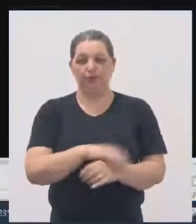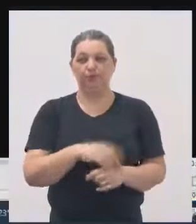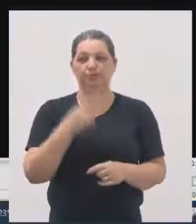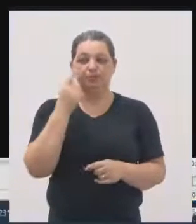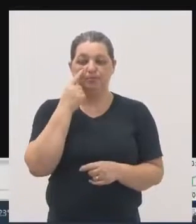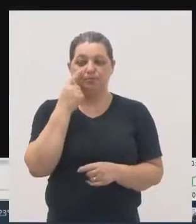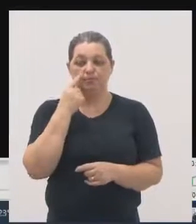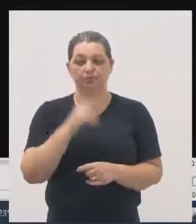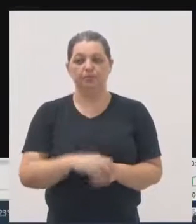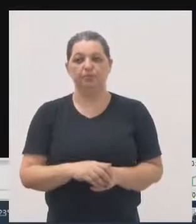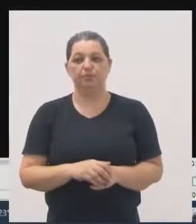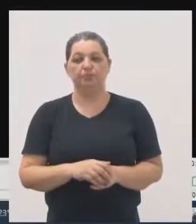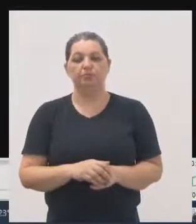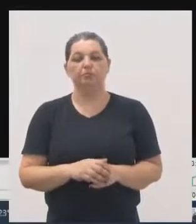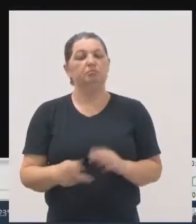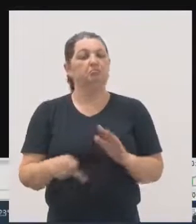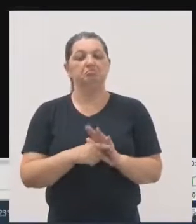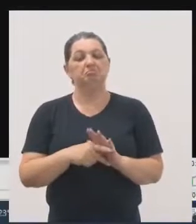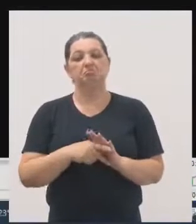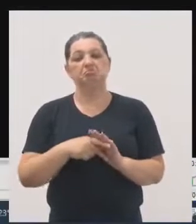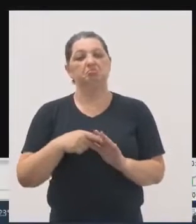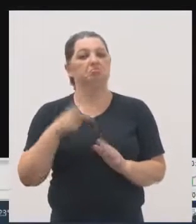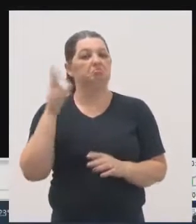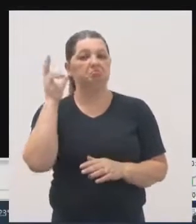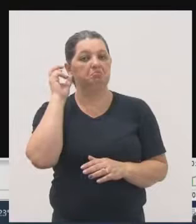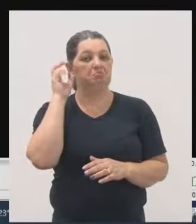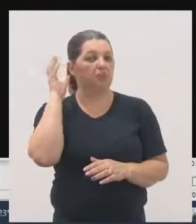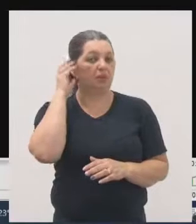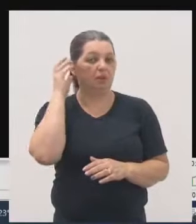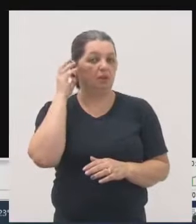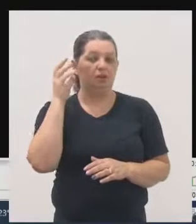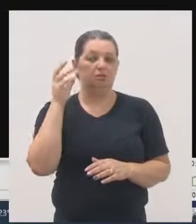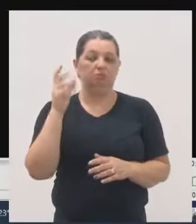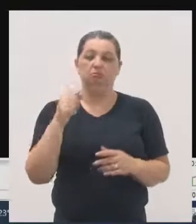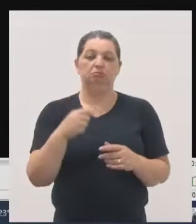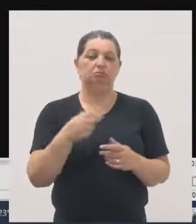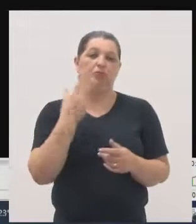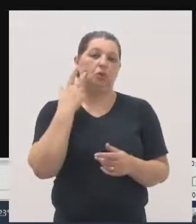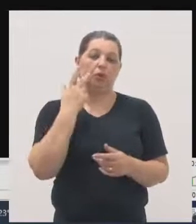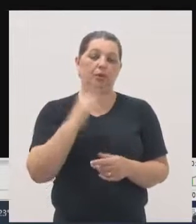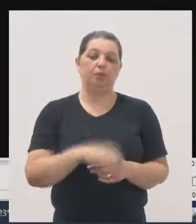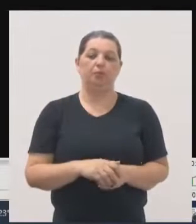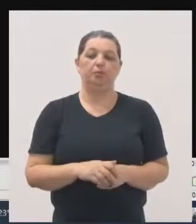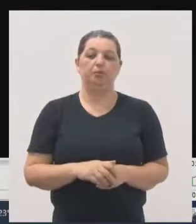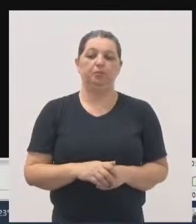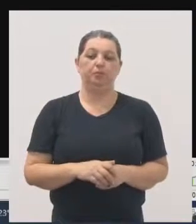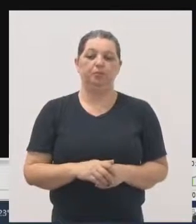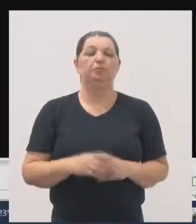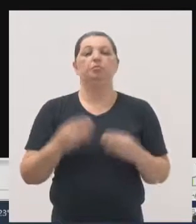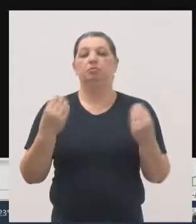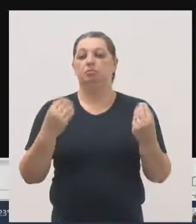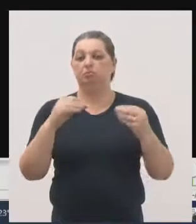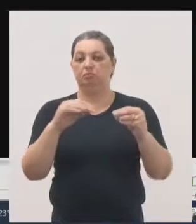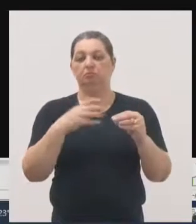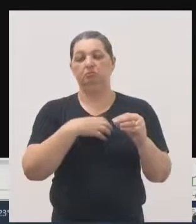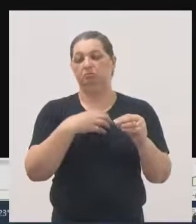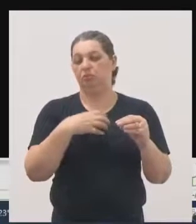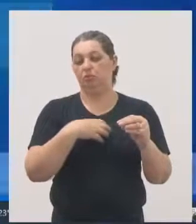ele fosse um áudio. Então, a finalidade tá vendo? do podcast, né? E aí você pode encaminhar da forma que